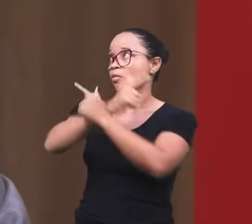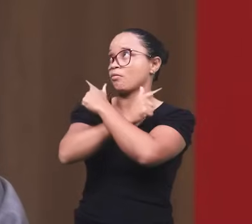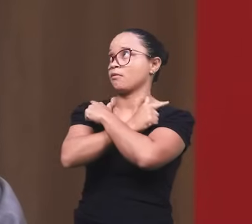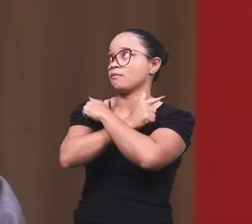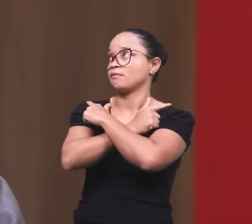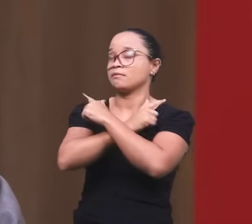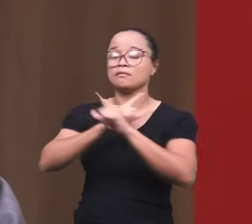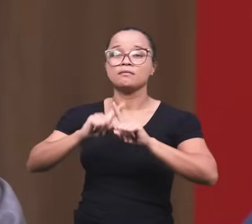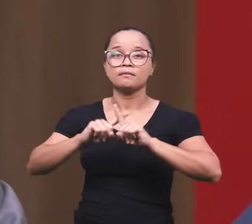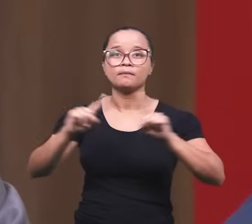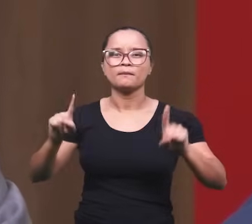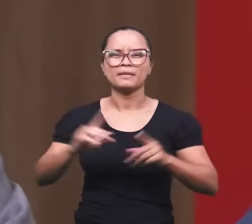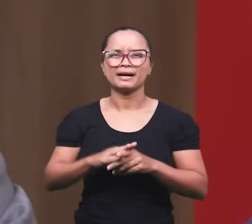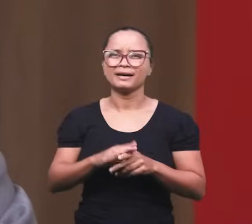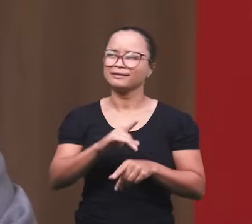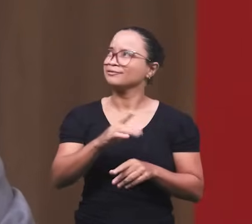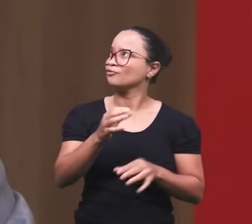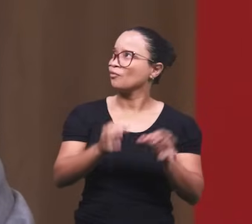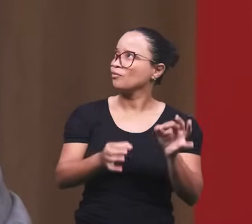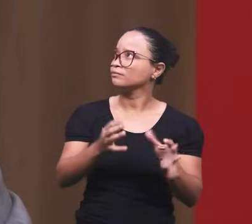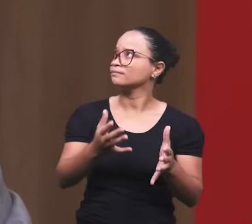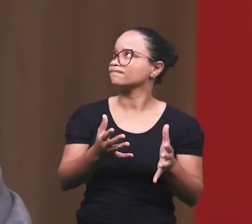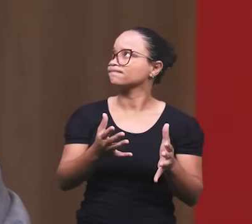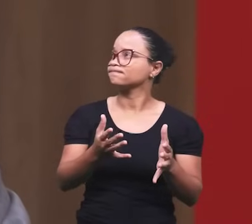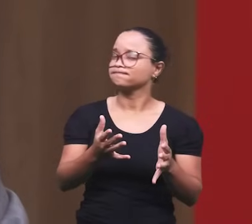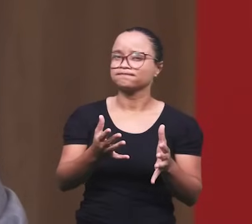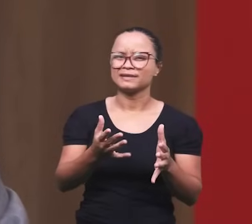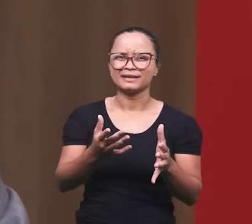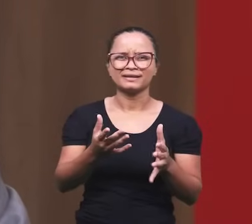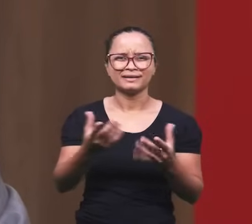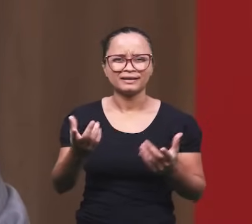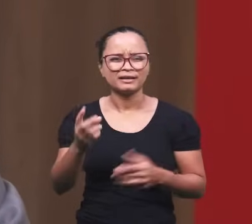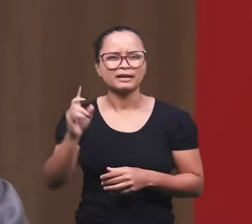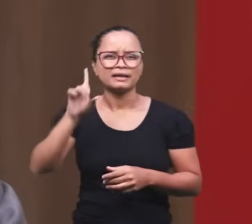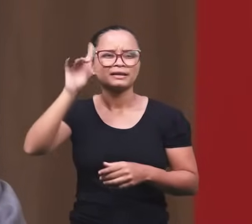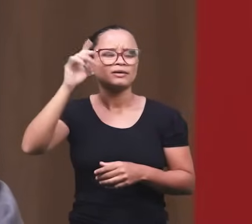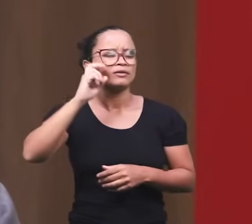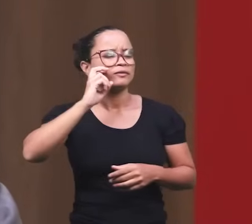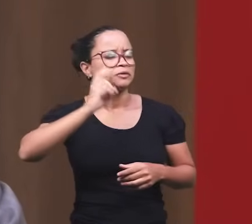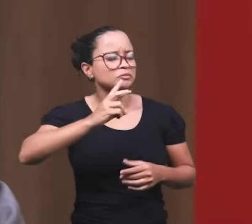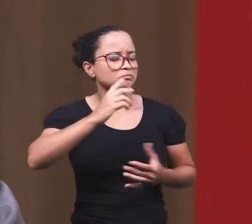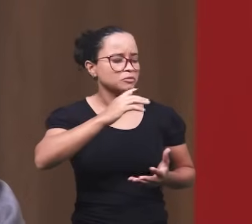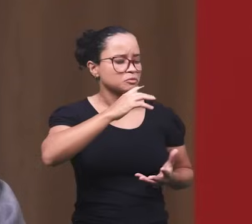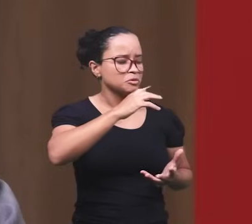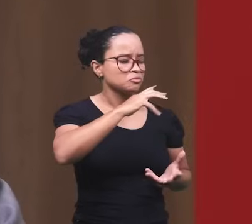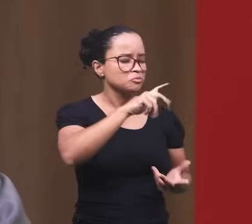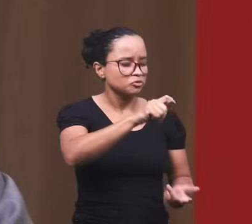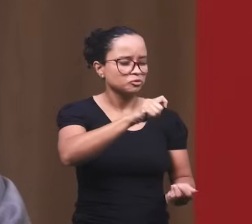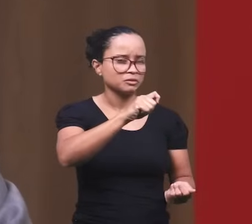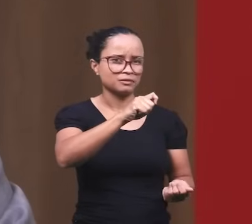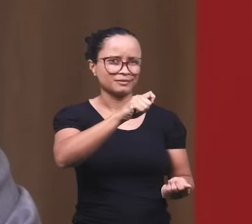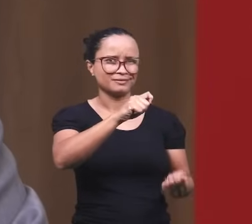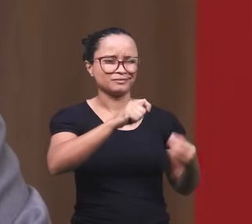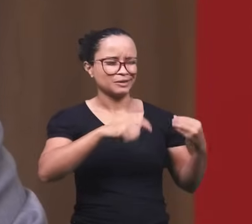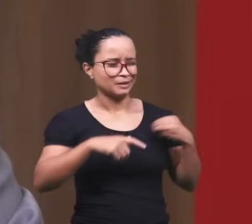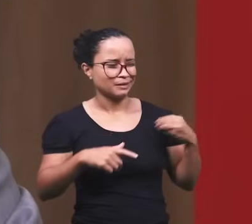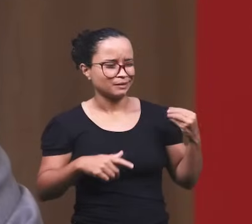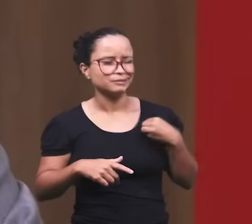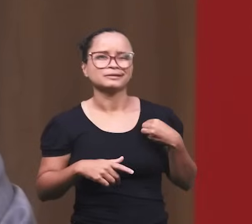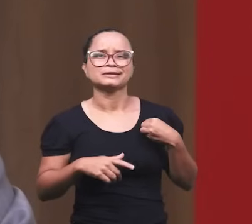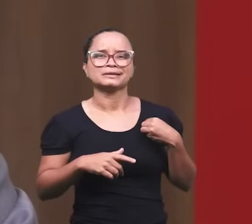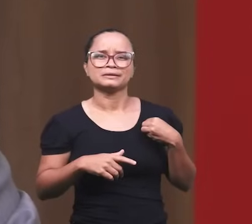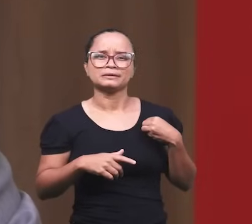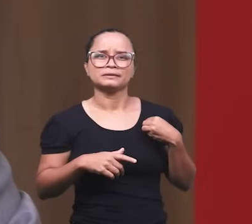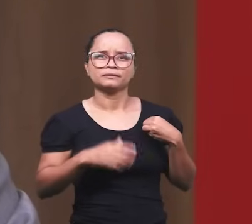o meu sobrinho ló mas ele Senhor se tiver tantos justos isso é Será que Deus está olhando para o mundo eh